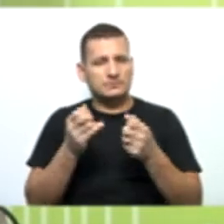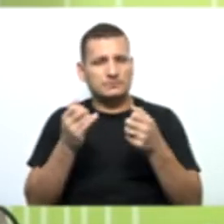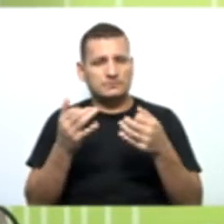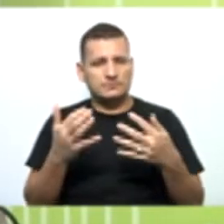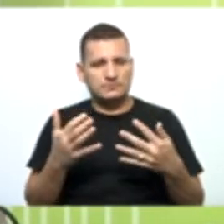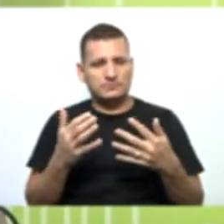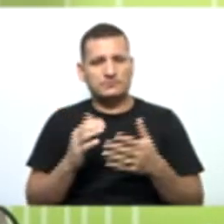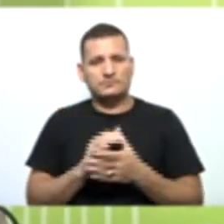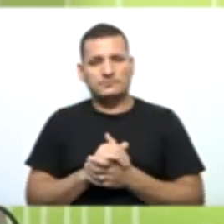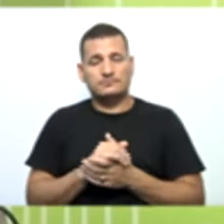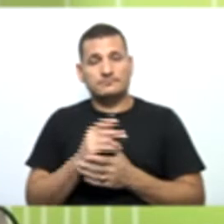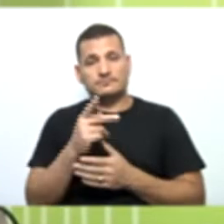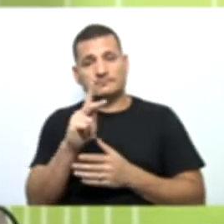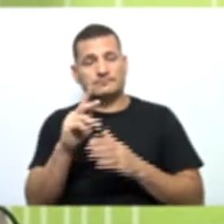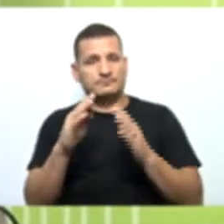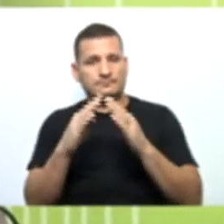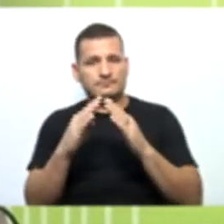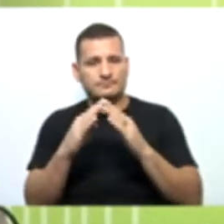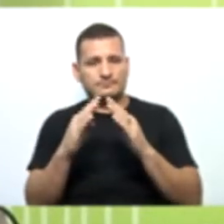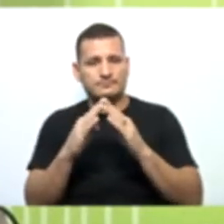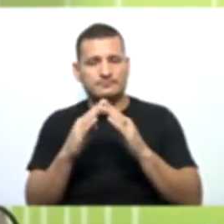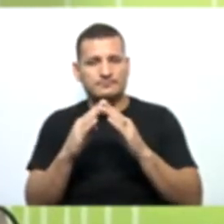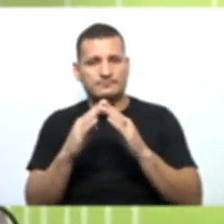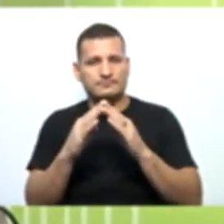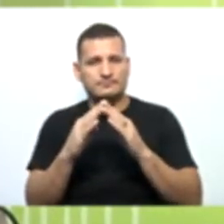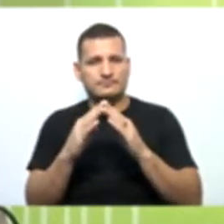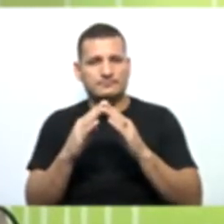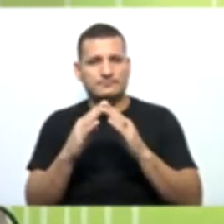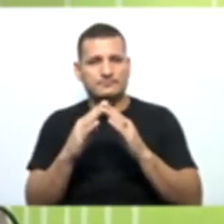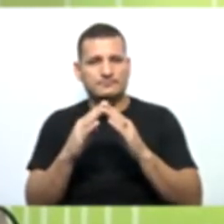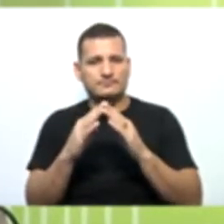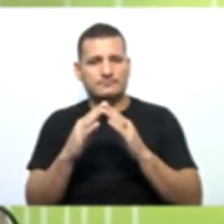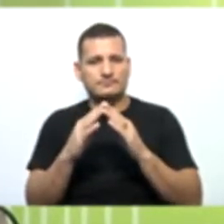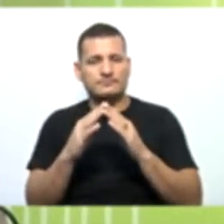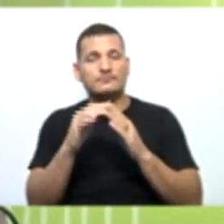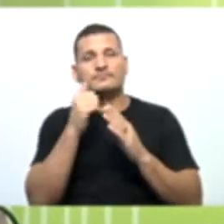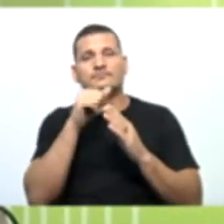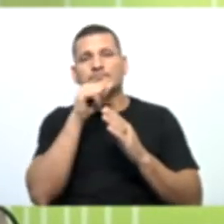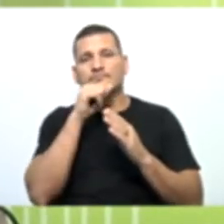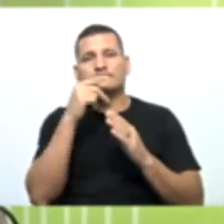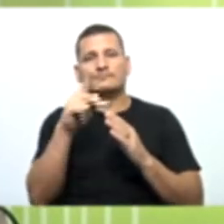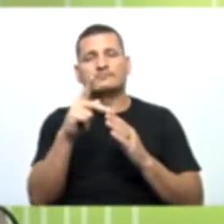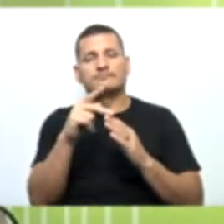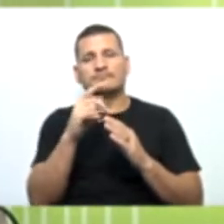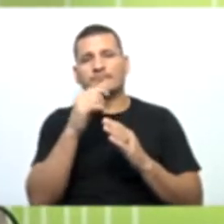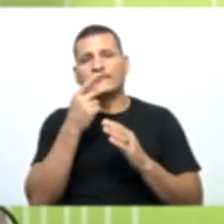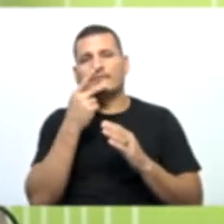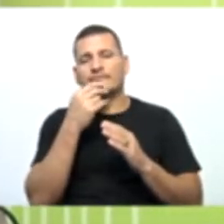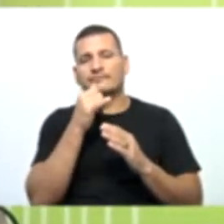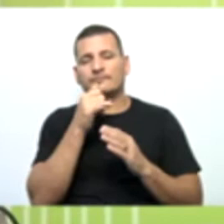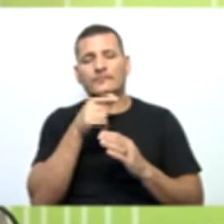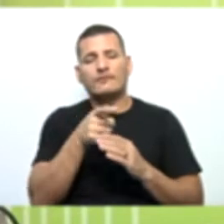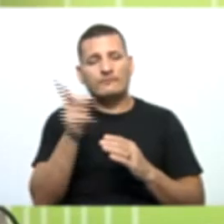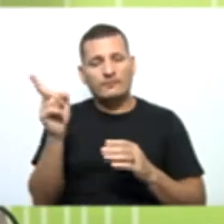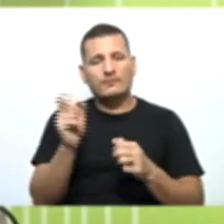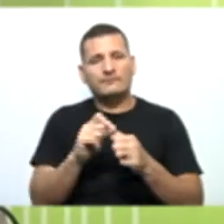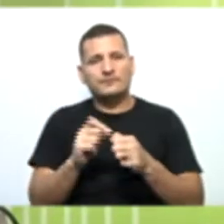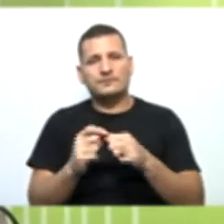um, ó, na sua casa, quando a sua mãe fala assim, ó, faça uma vitamina, por